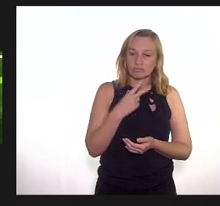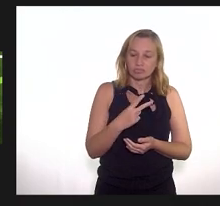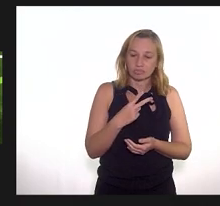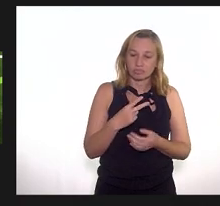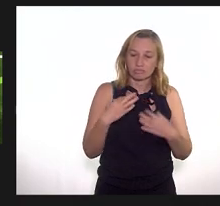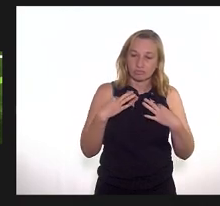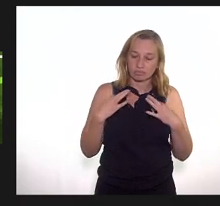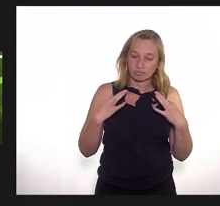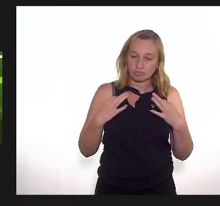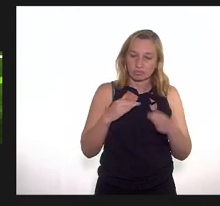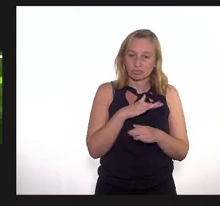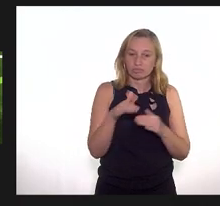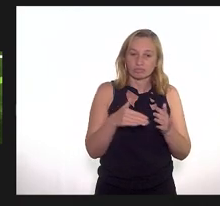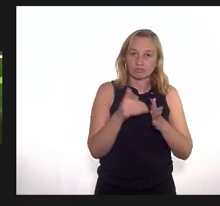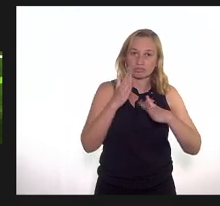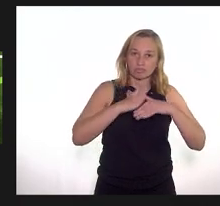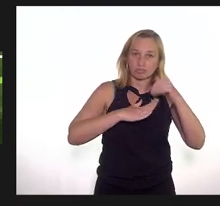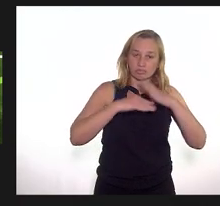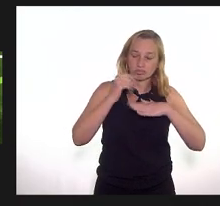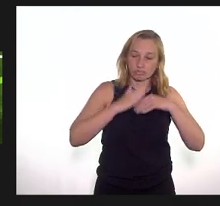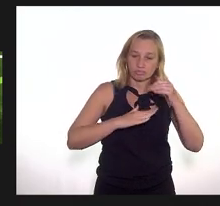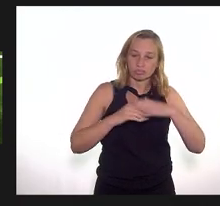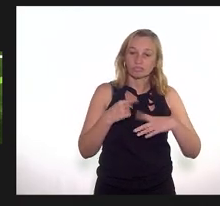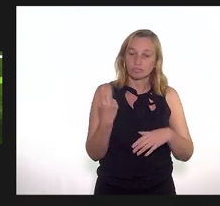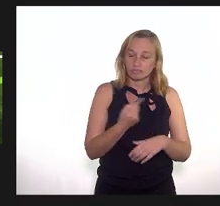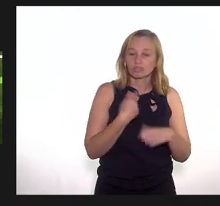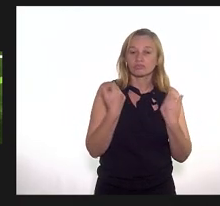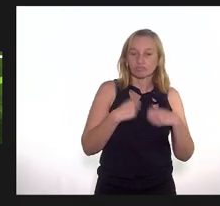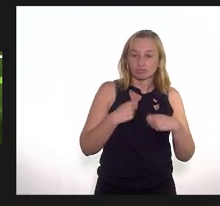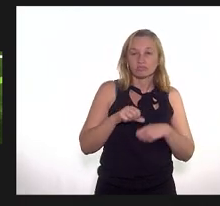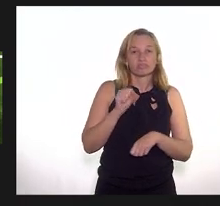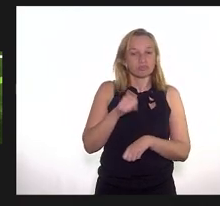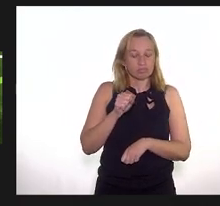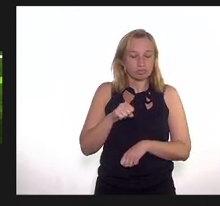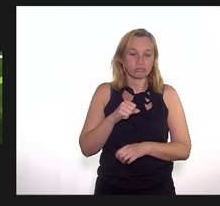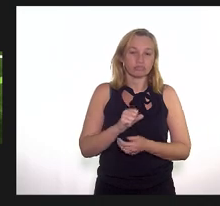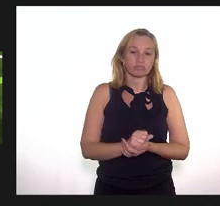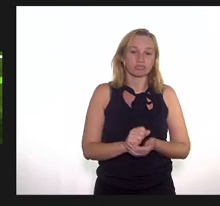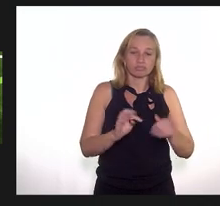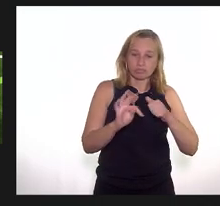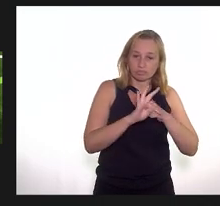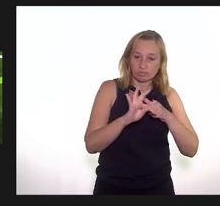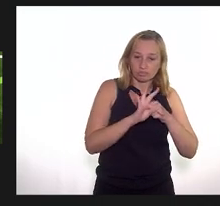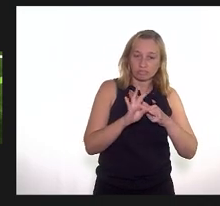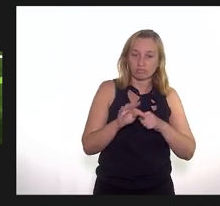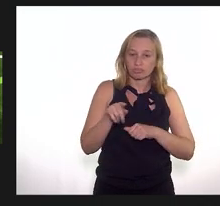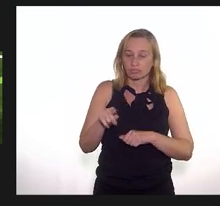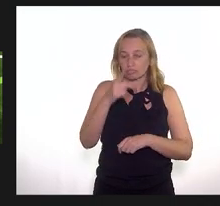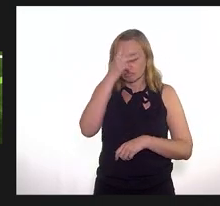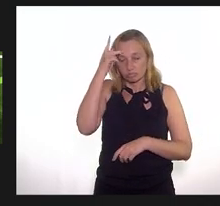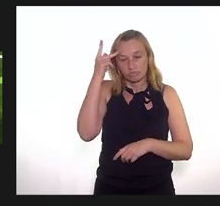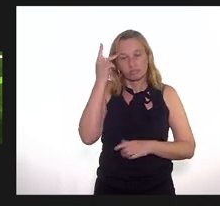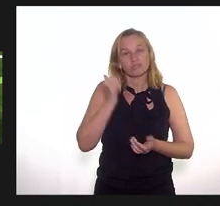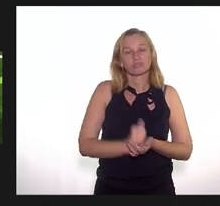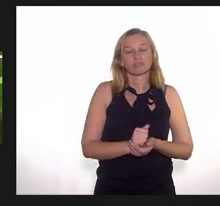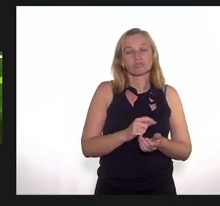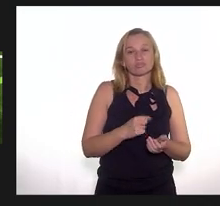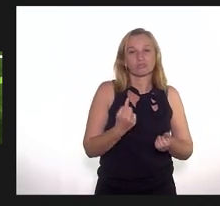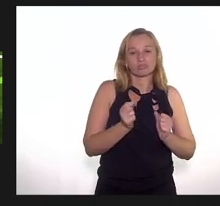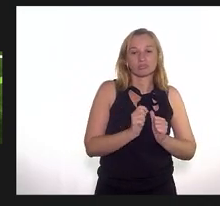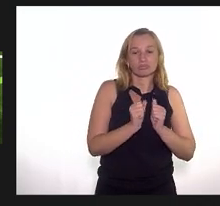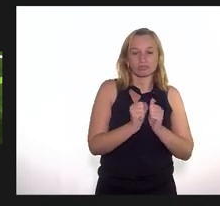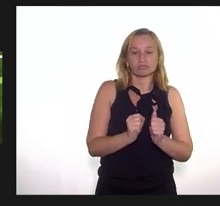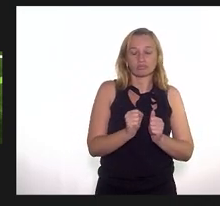disposição de todos os profissionais, até porque nós precisamos sim do parecer técnico dessas pessoas para que possamos, de uma